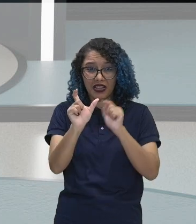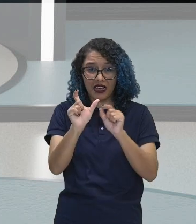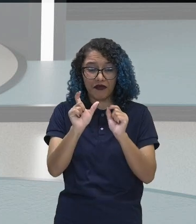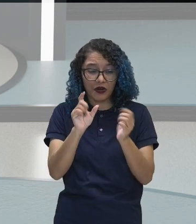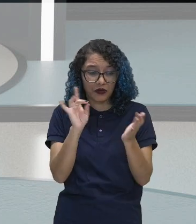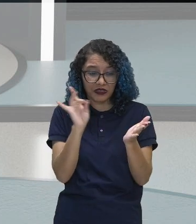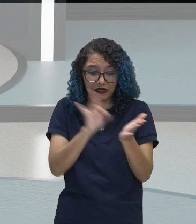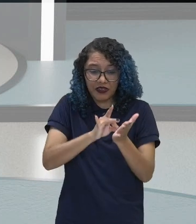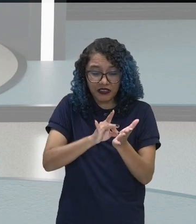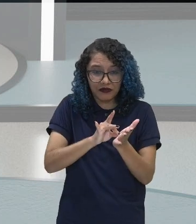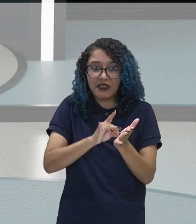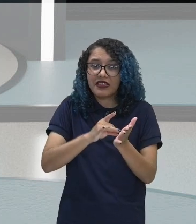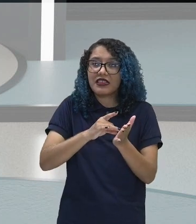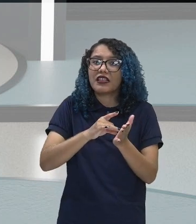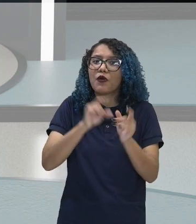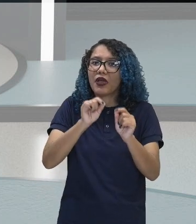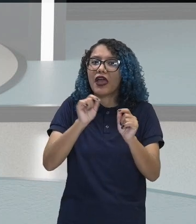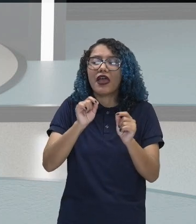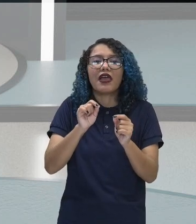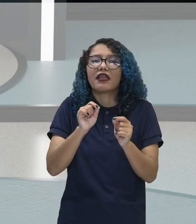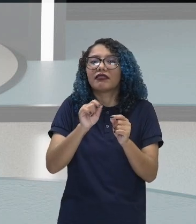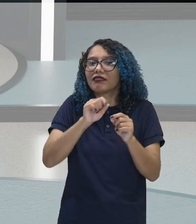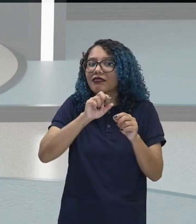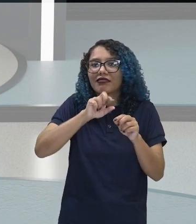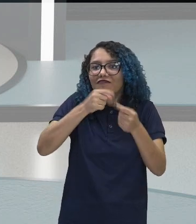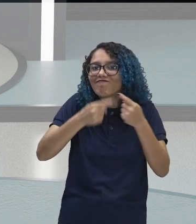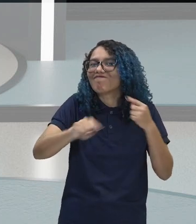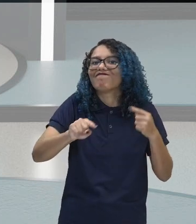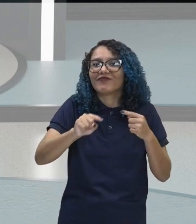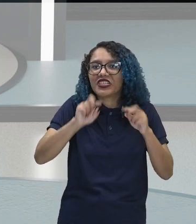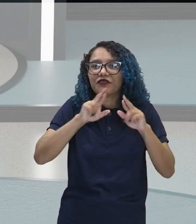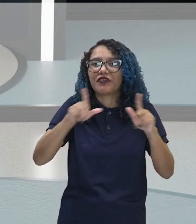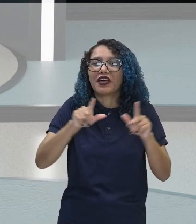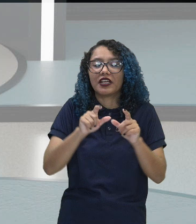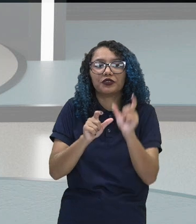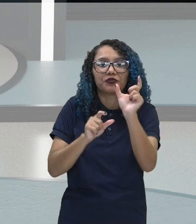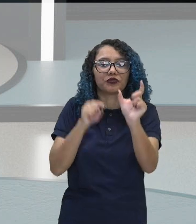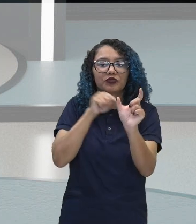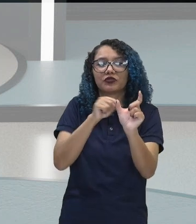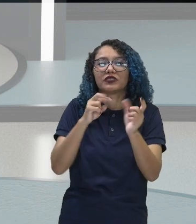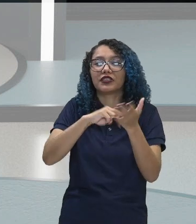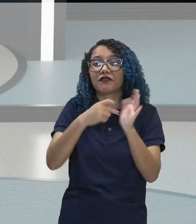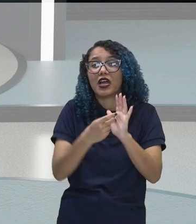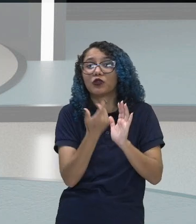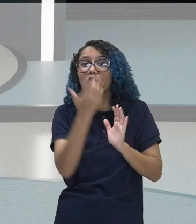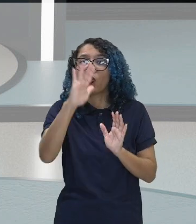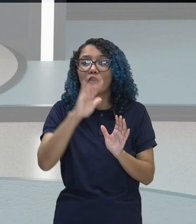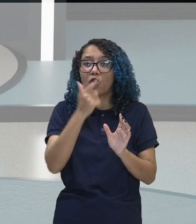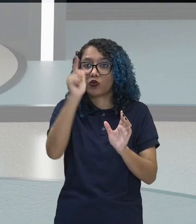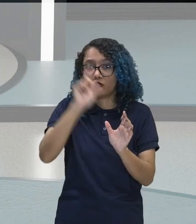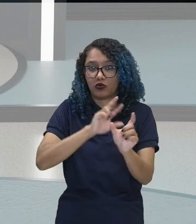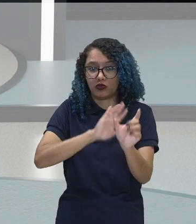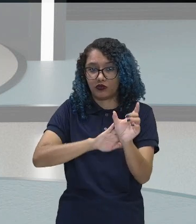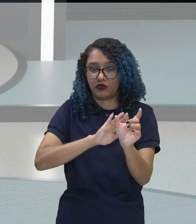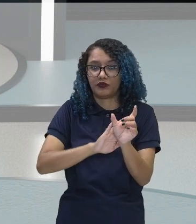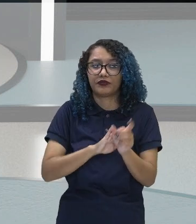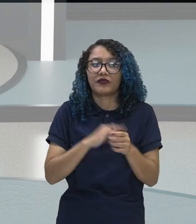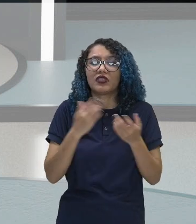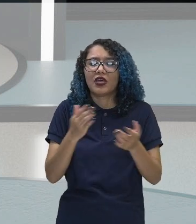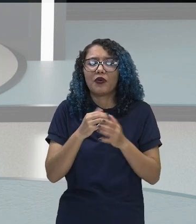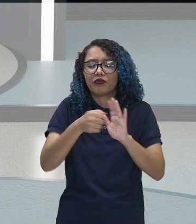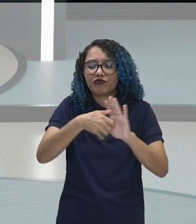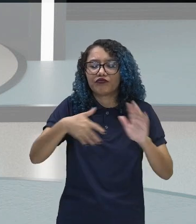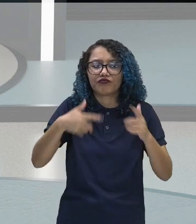real, literal, que nós conhecemos do dicionário. Ok? Por que usar figuras de linguagem?